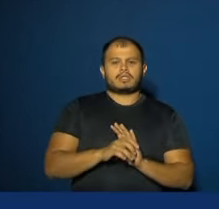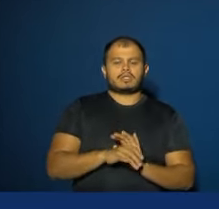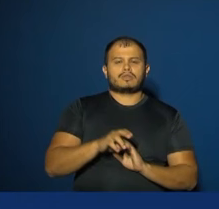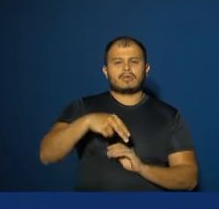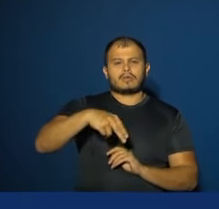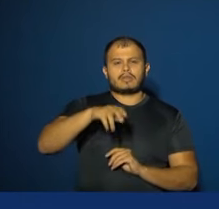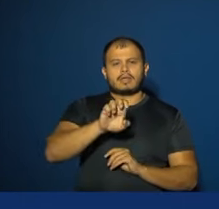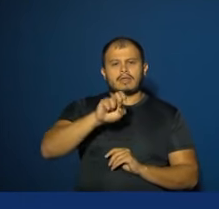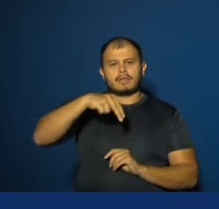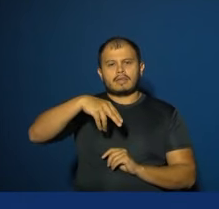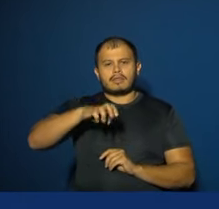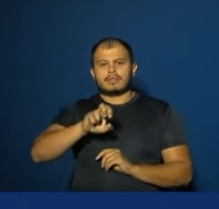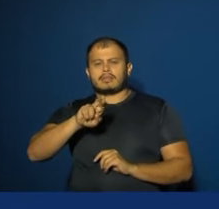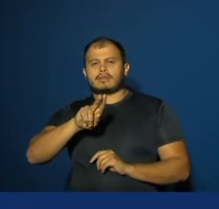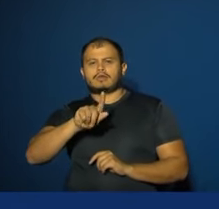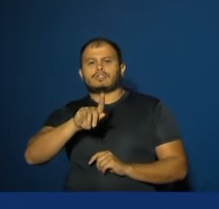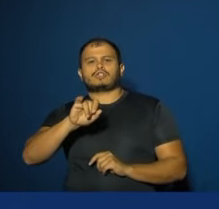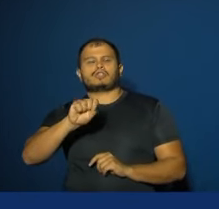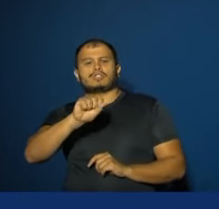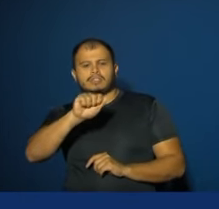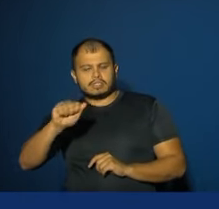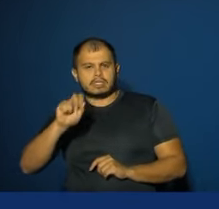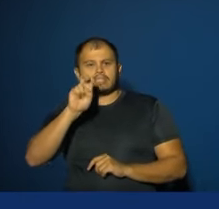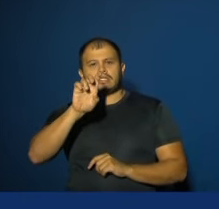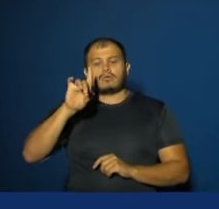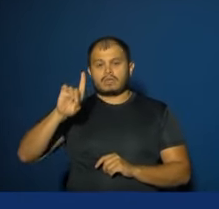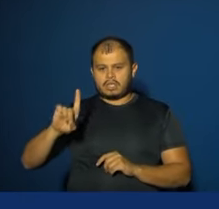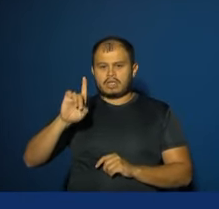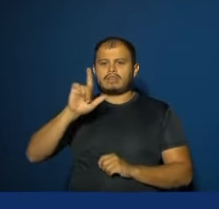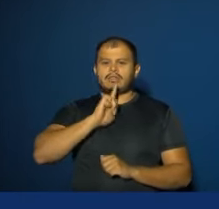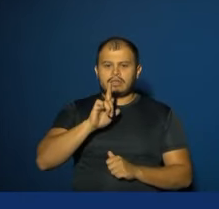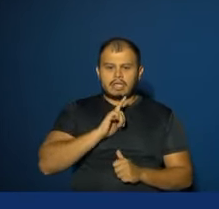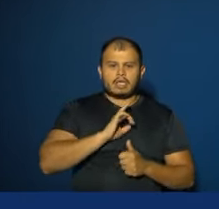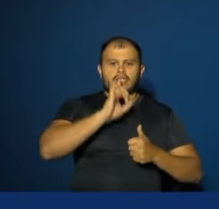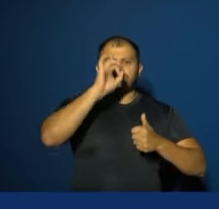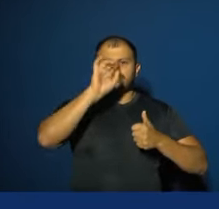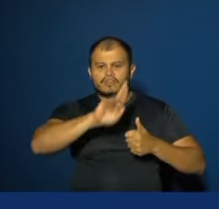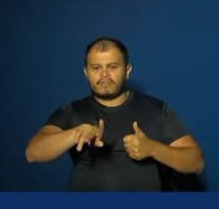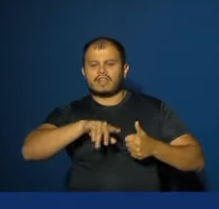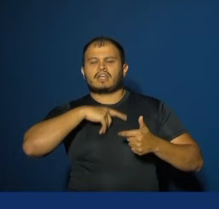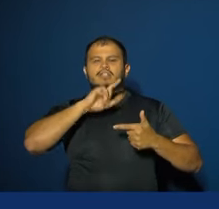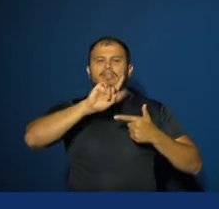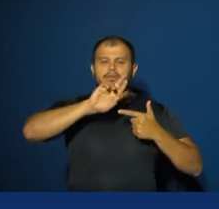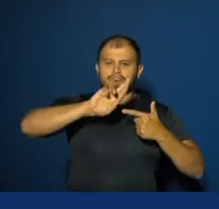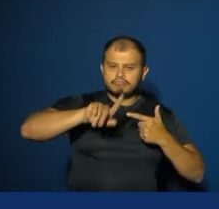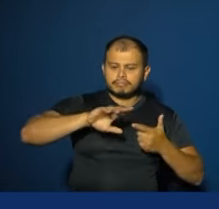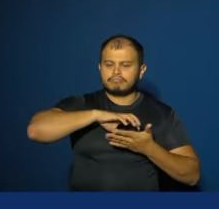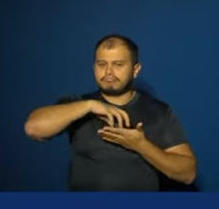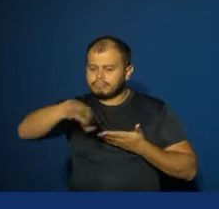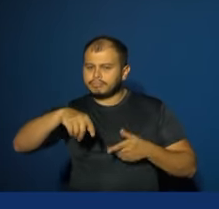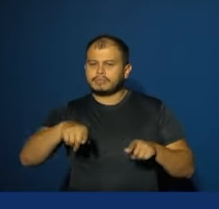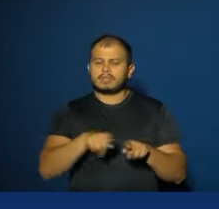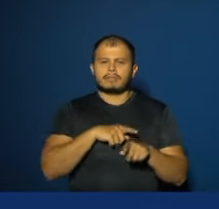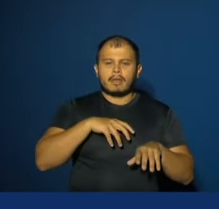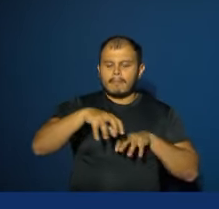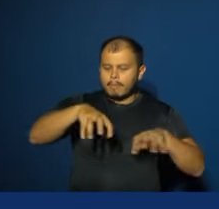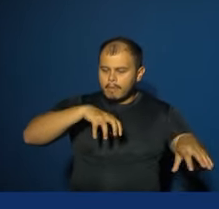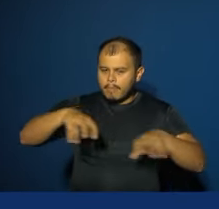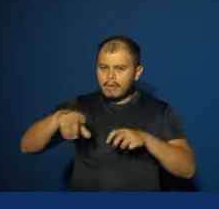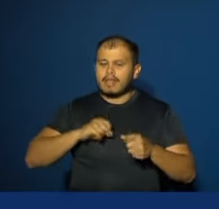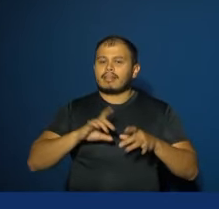que é Energisa 5D? Ela é descarbonizada, ela é diversificada, ela é descentralizada, ela é,